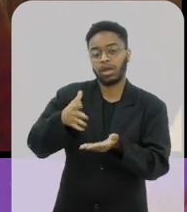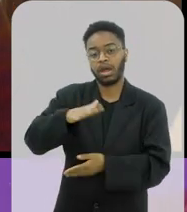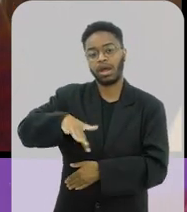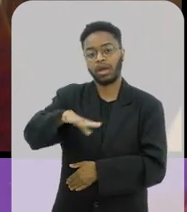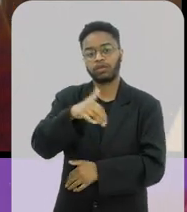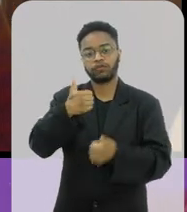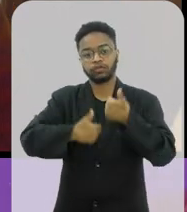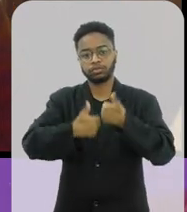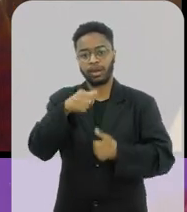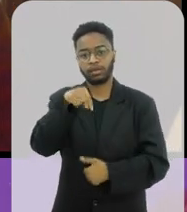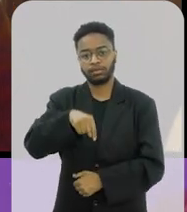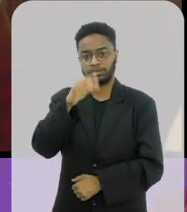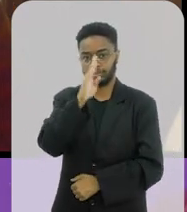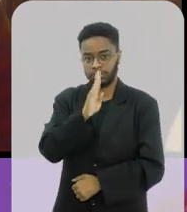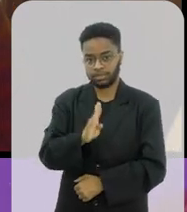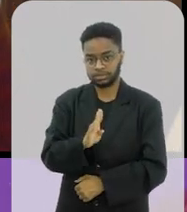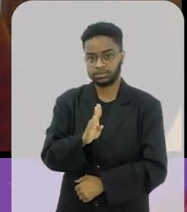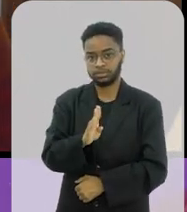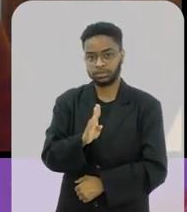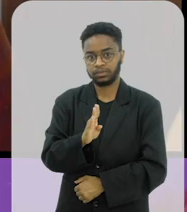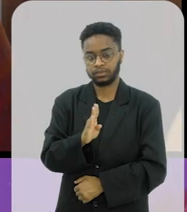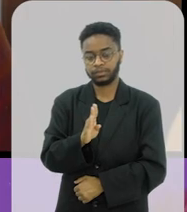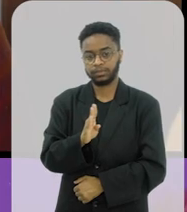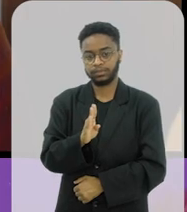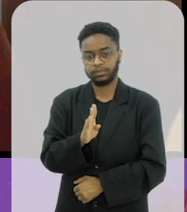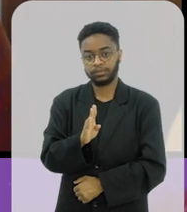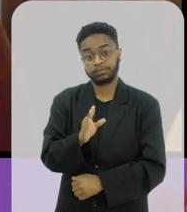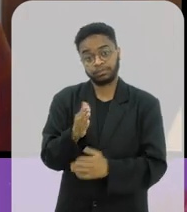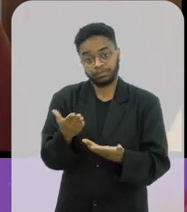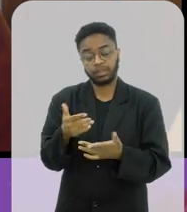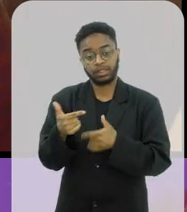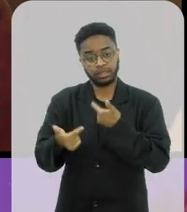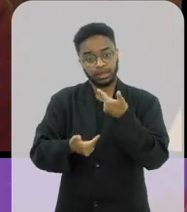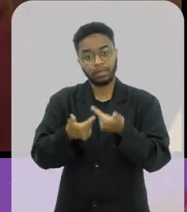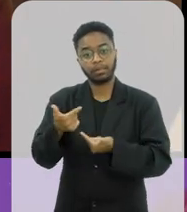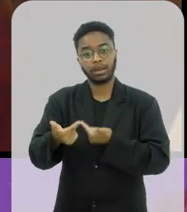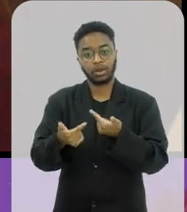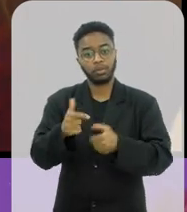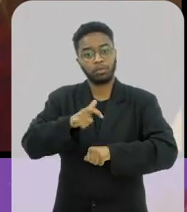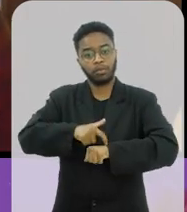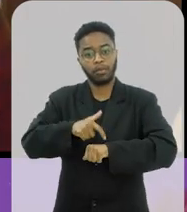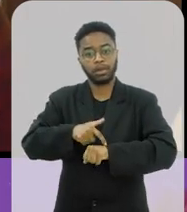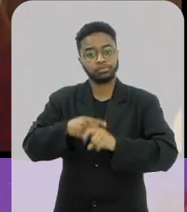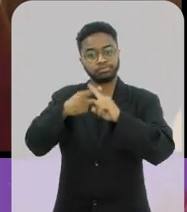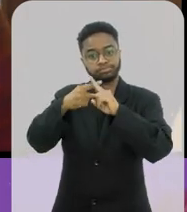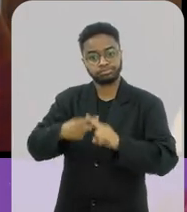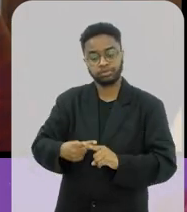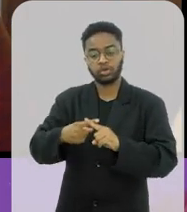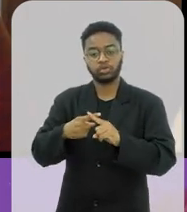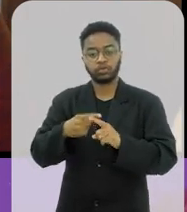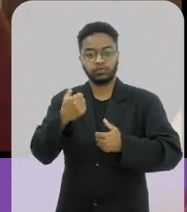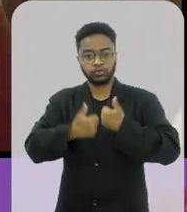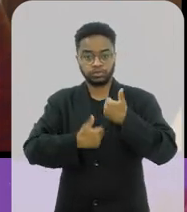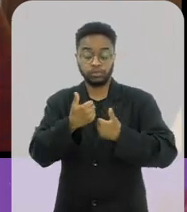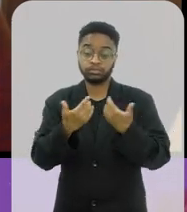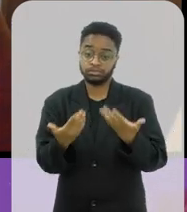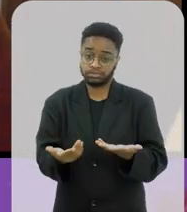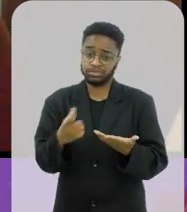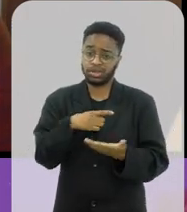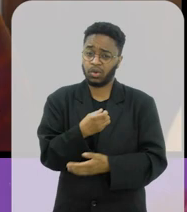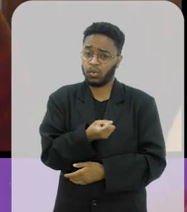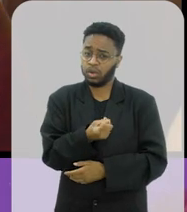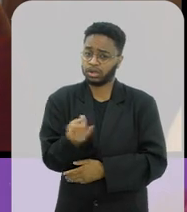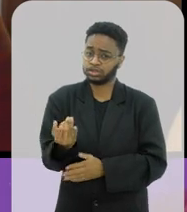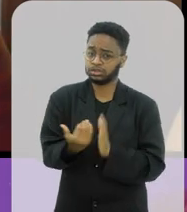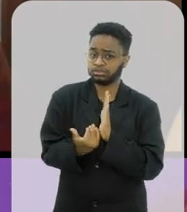futebol brasileiro, eles estão trabalhando em dias de jogos. É uma gama muito